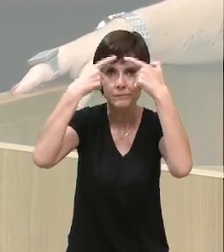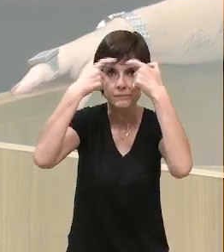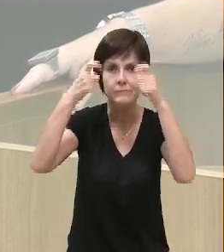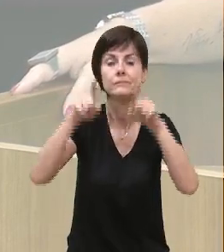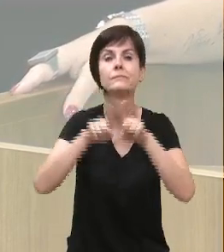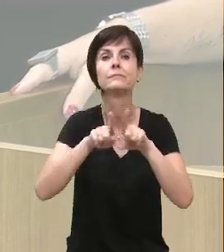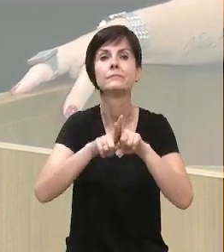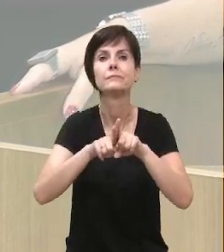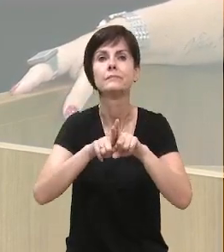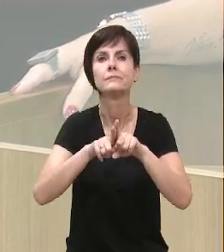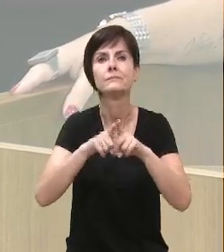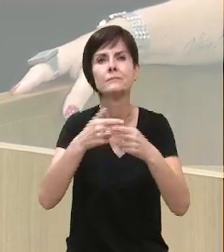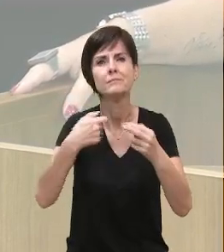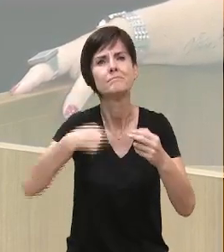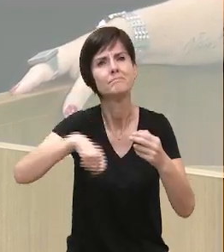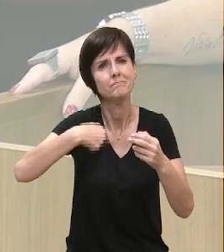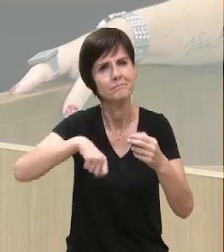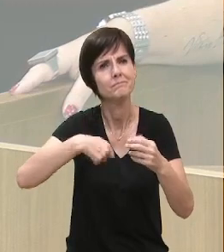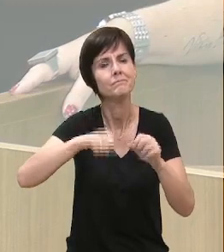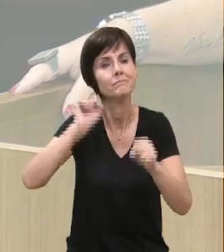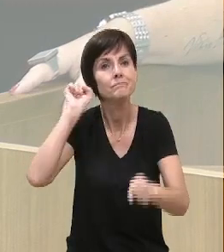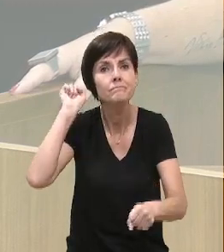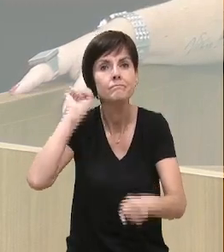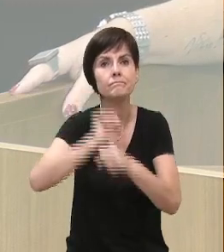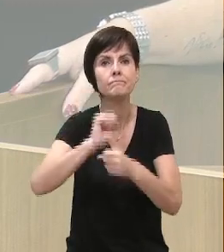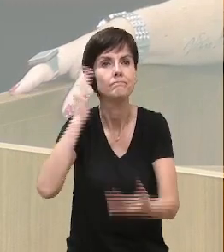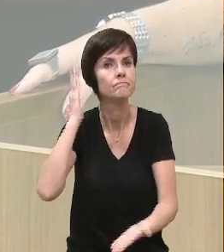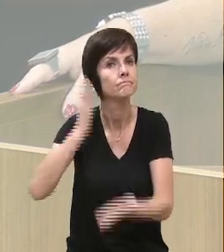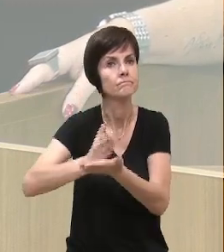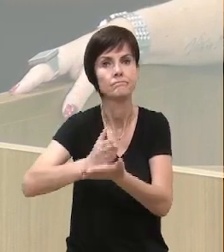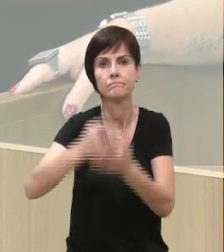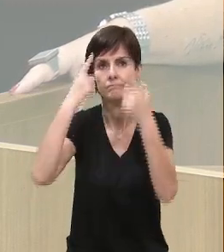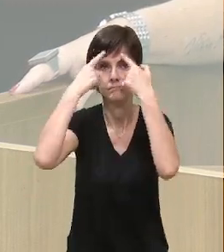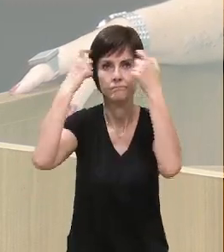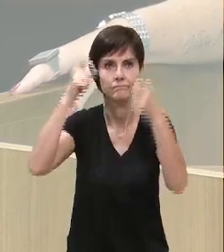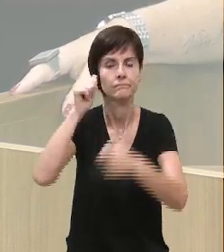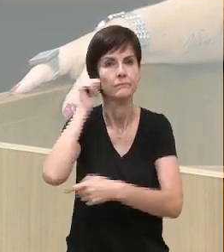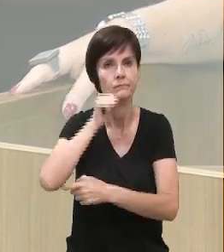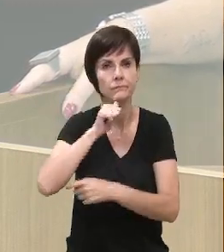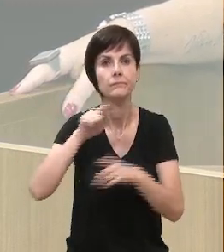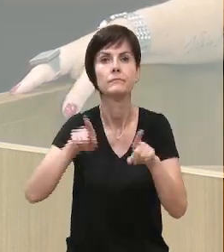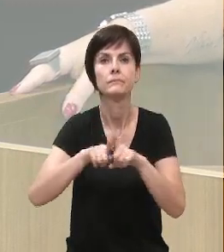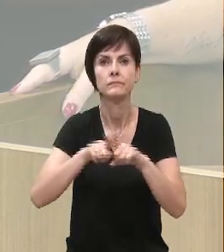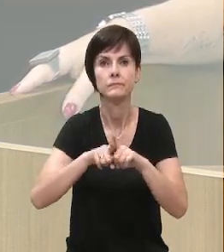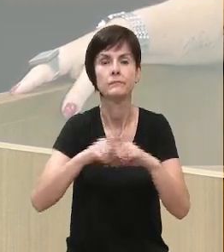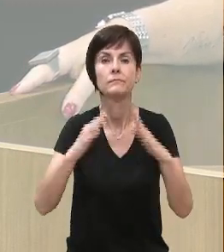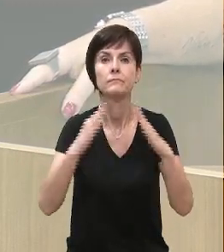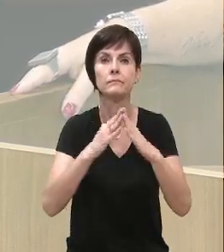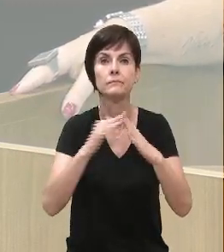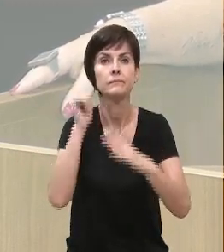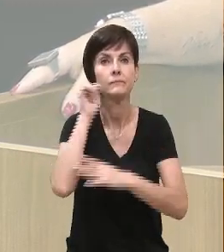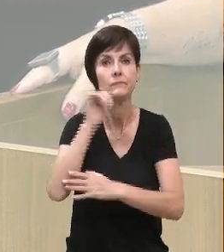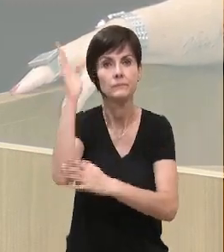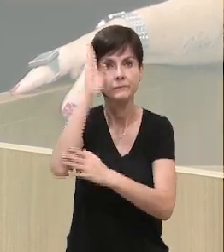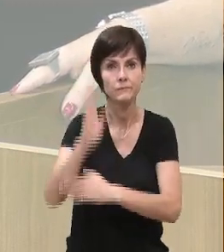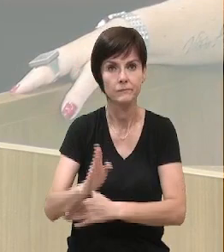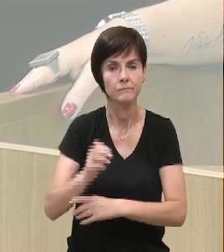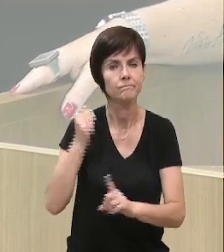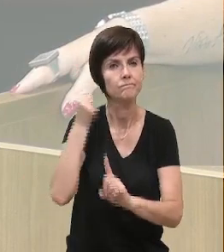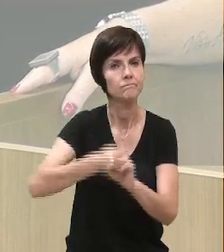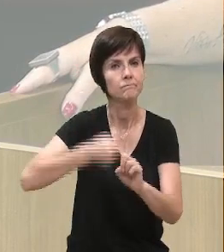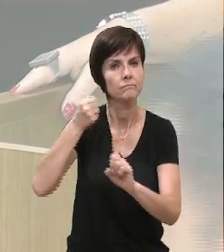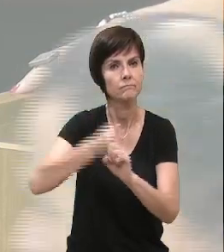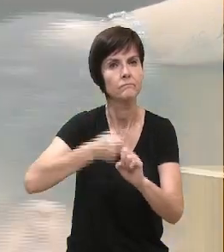também medidas necessárias para acabar com isso, a questão da casa, da mulher brasileira, a luta, né, que